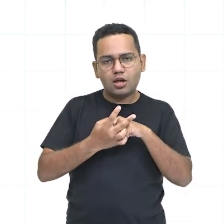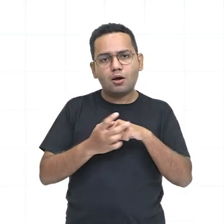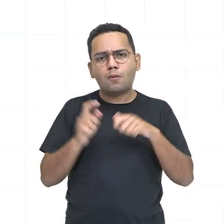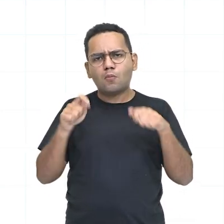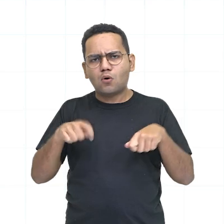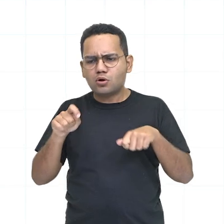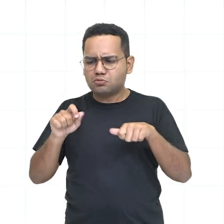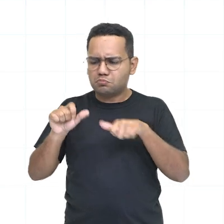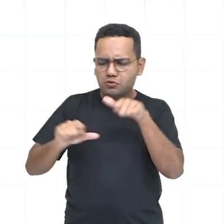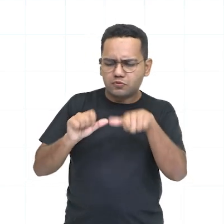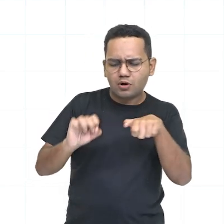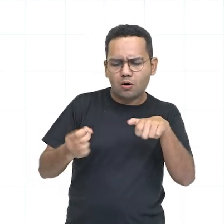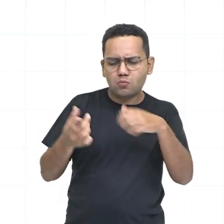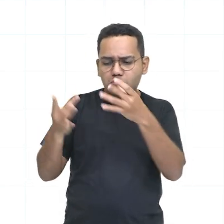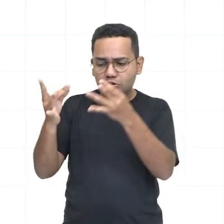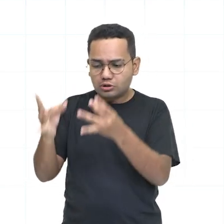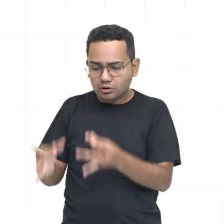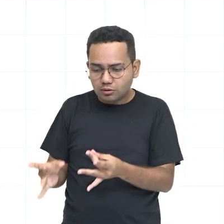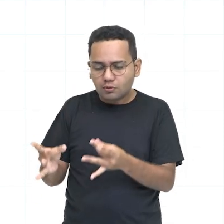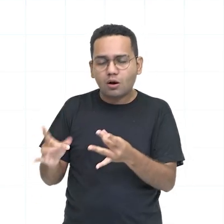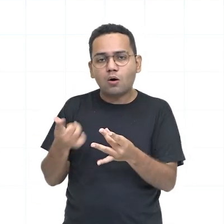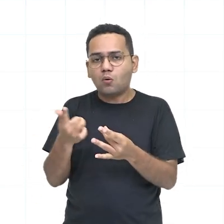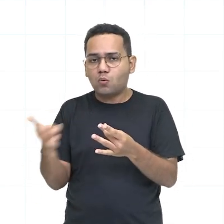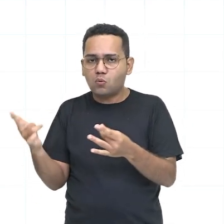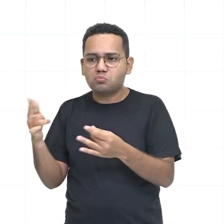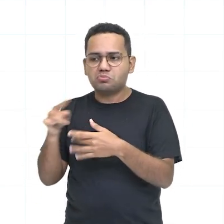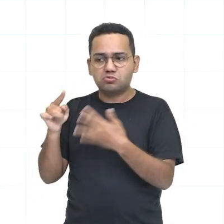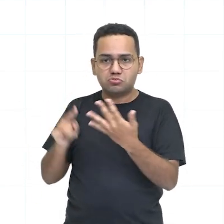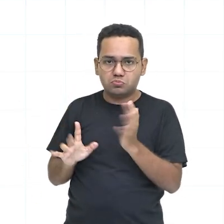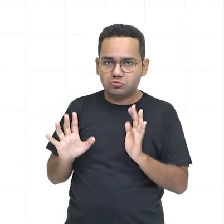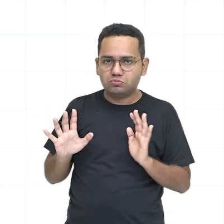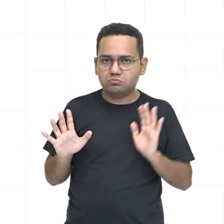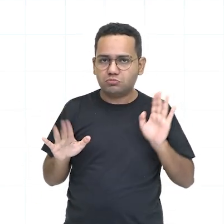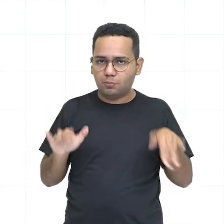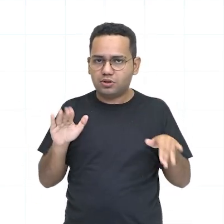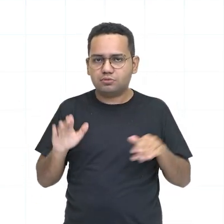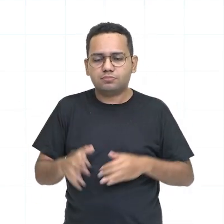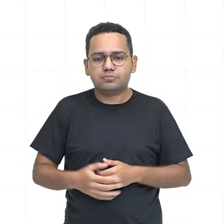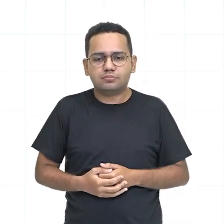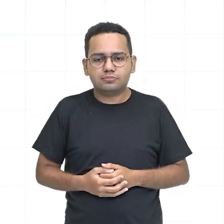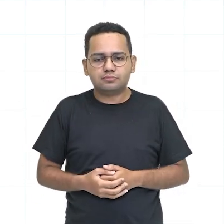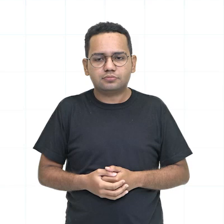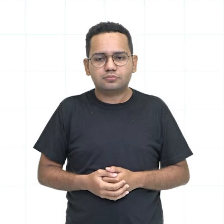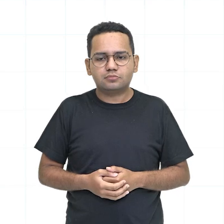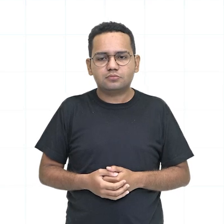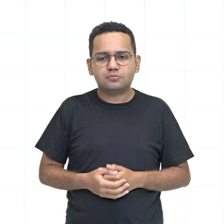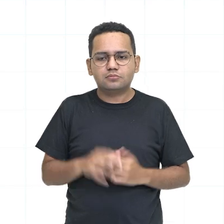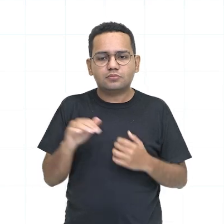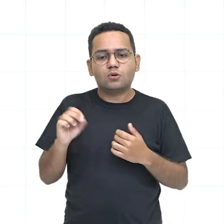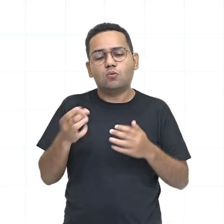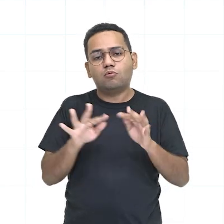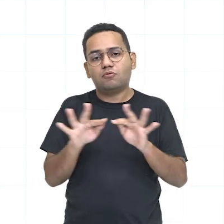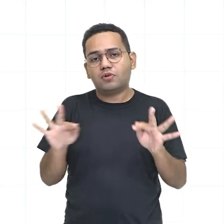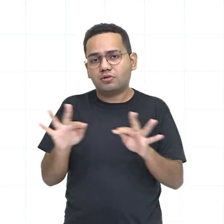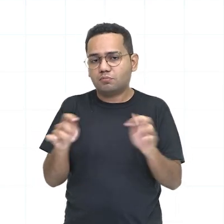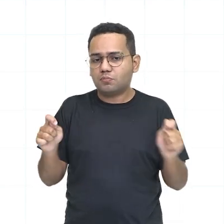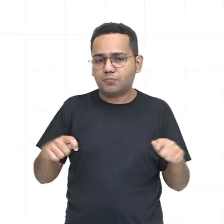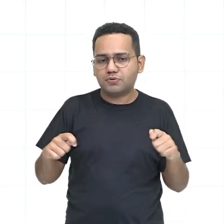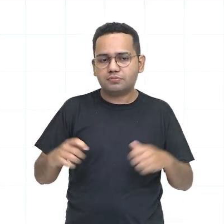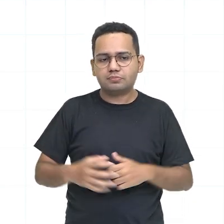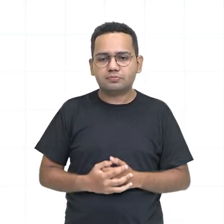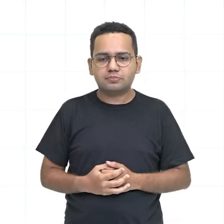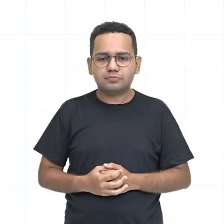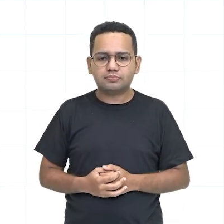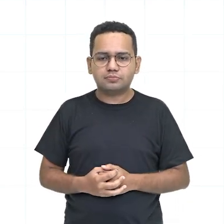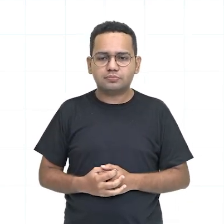modificar ou descrever, enfim, um outro advérbio. E, às vezes, uma frase inteira.